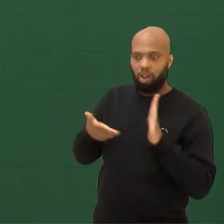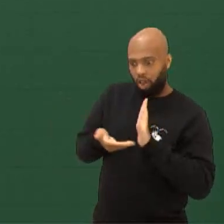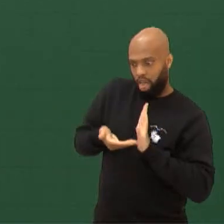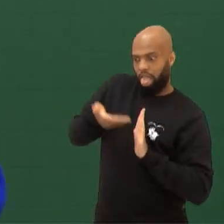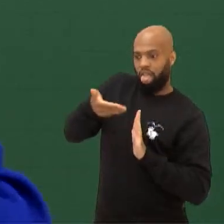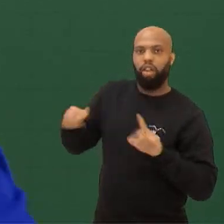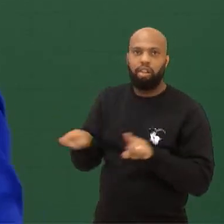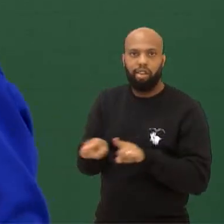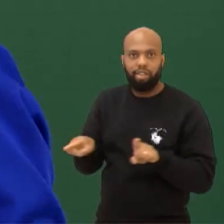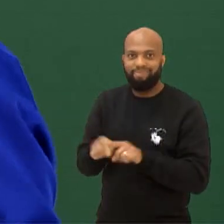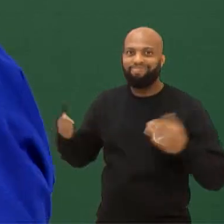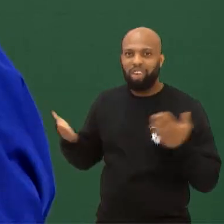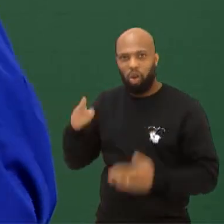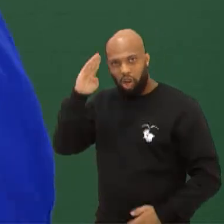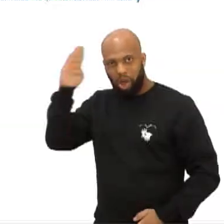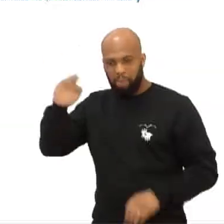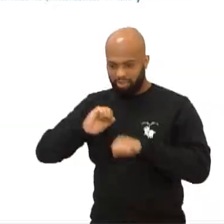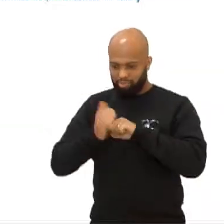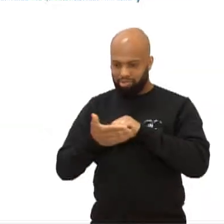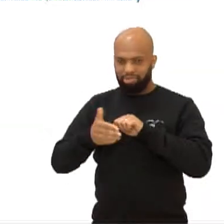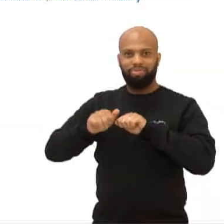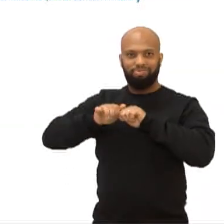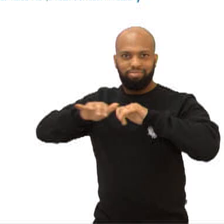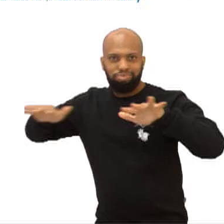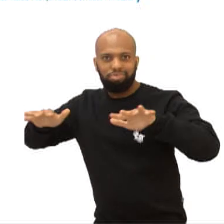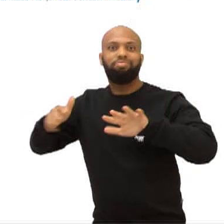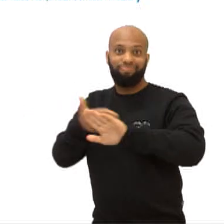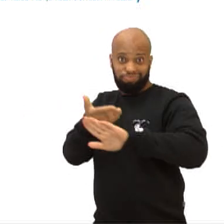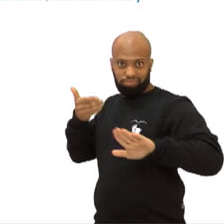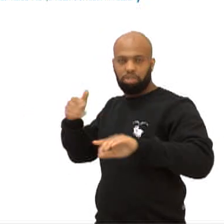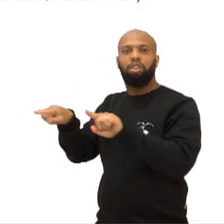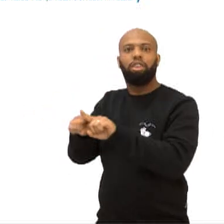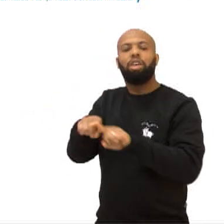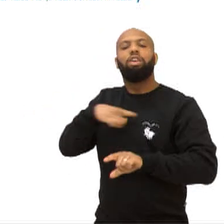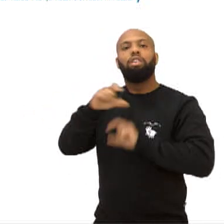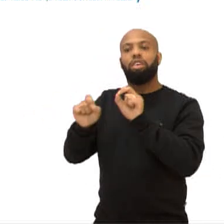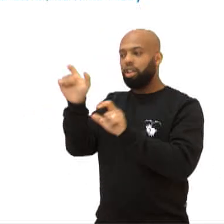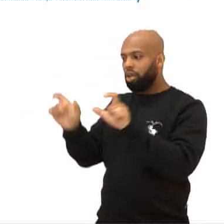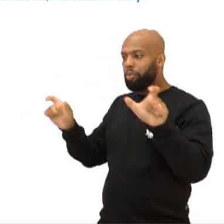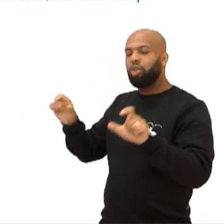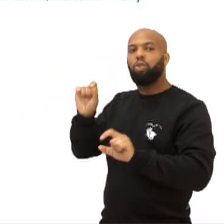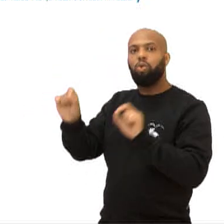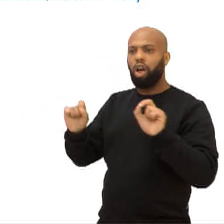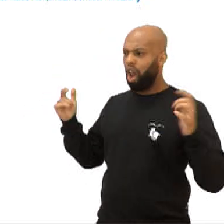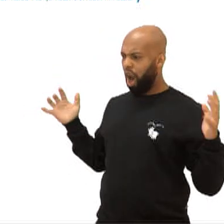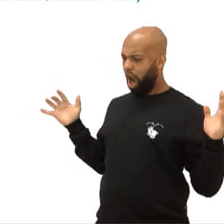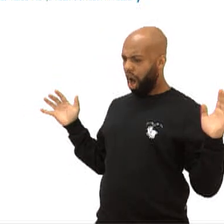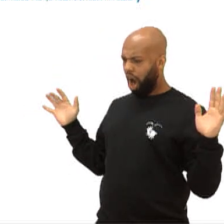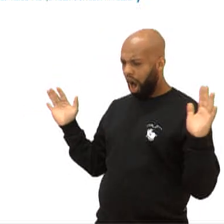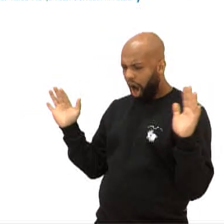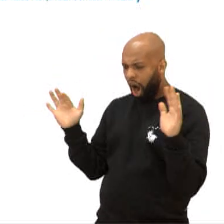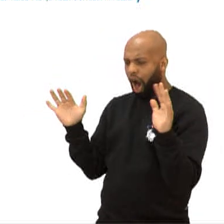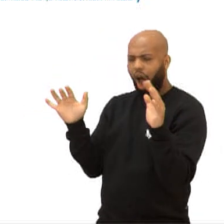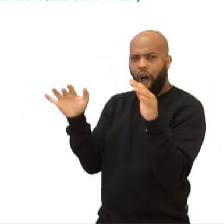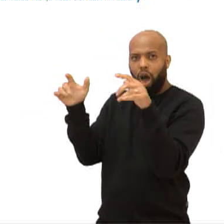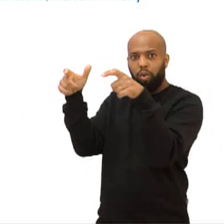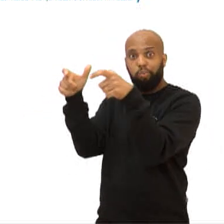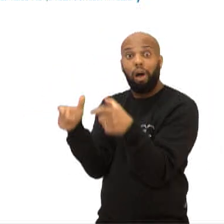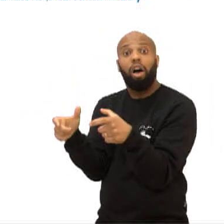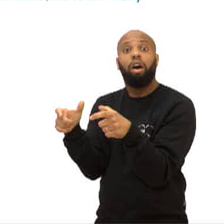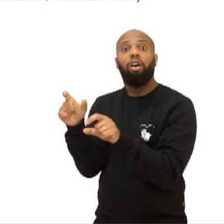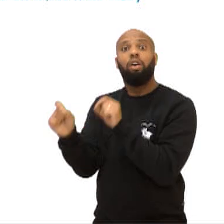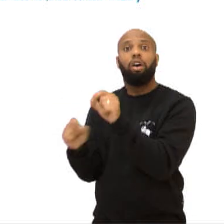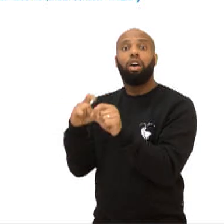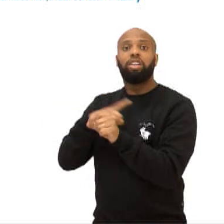muito, principalmente nesse período que estamos agora, e também pessoas se avolumando e se concentrando em localidades